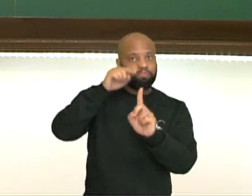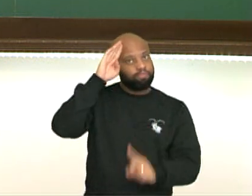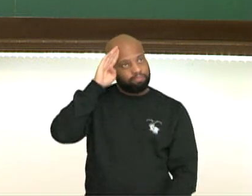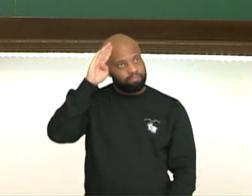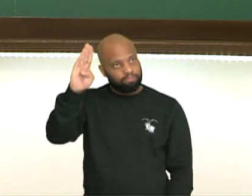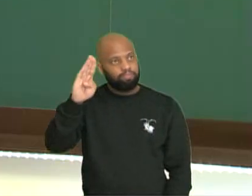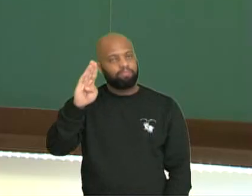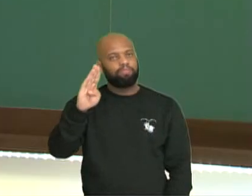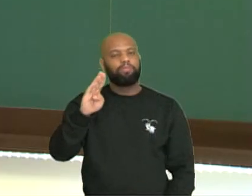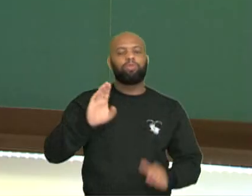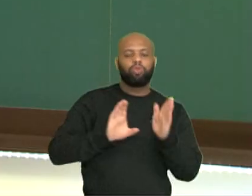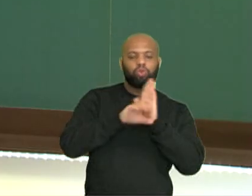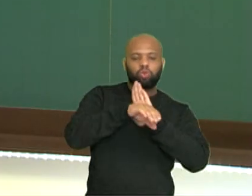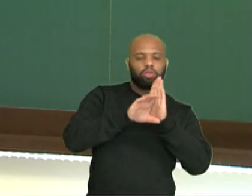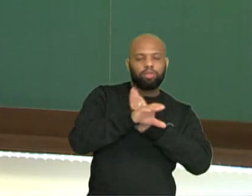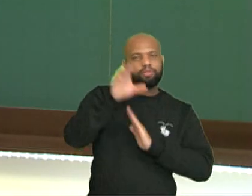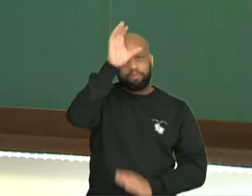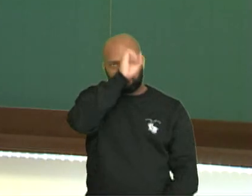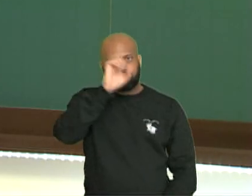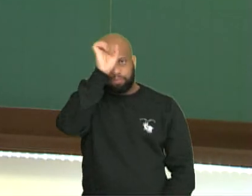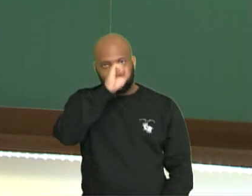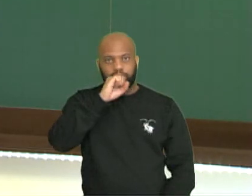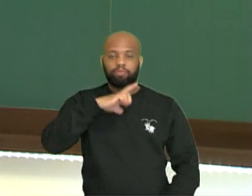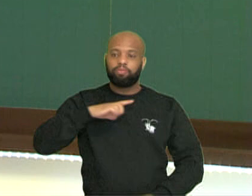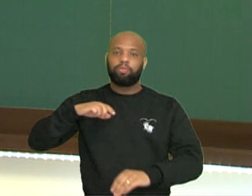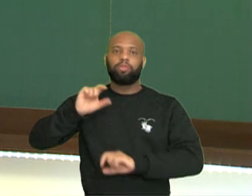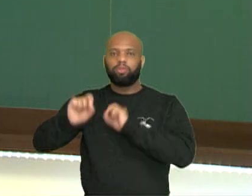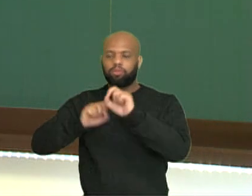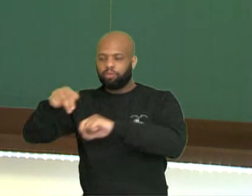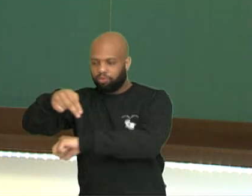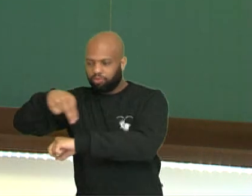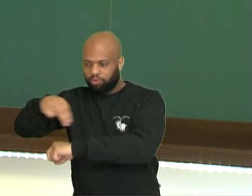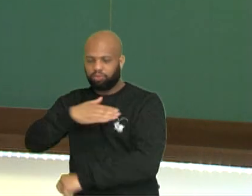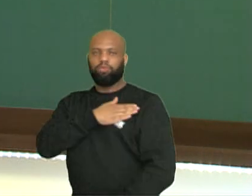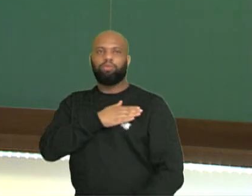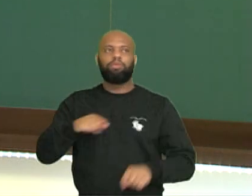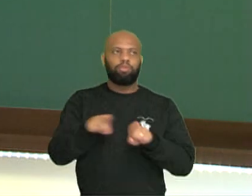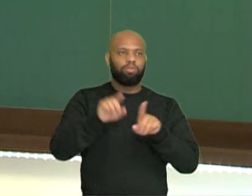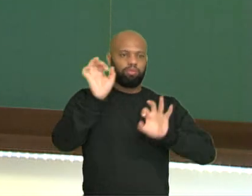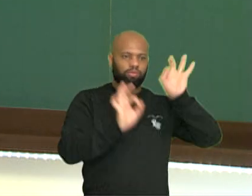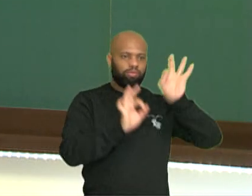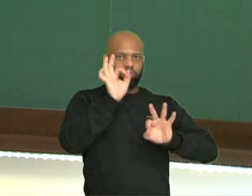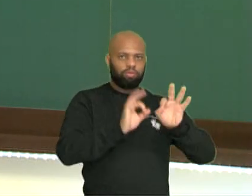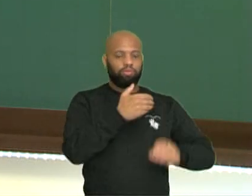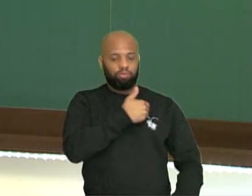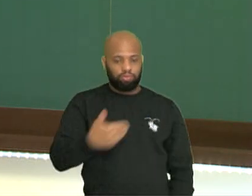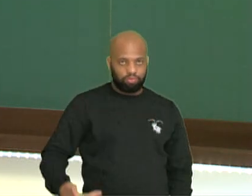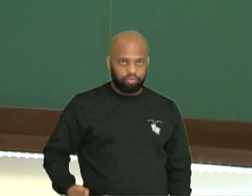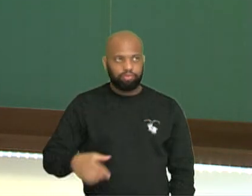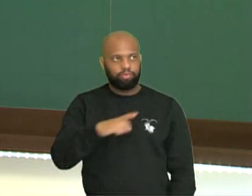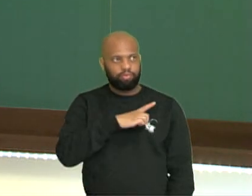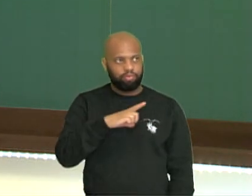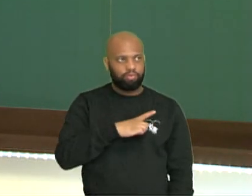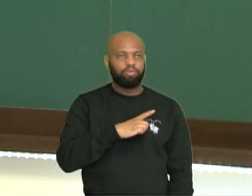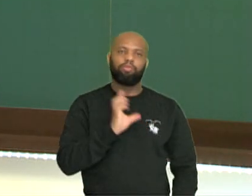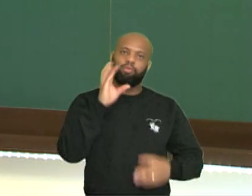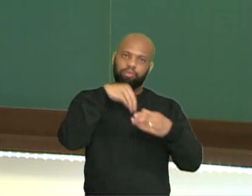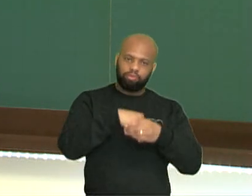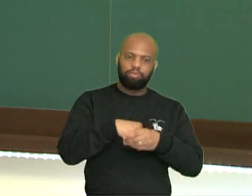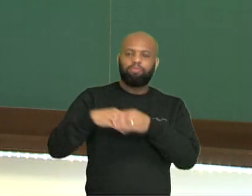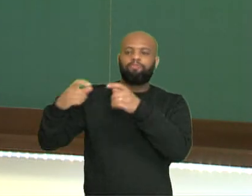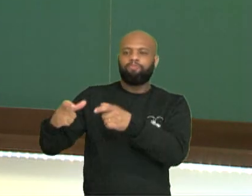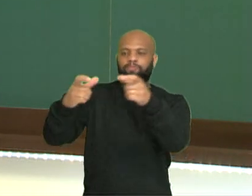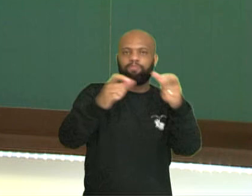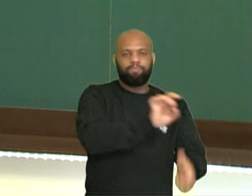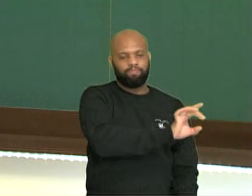de conceituar nacionalismo e toda a organização governamental que existe dentro de cada